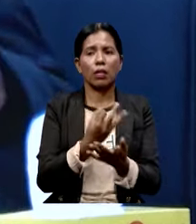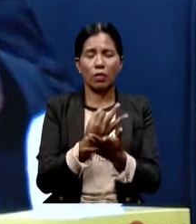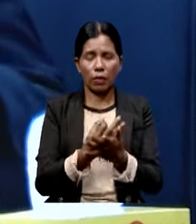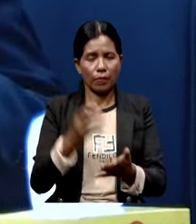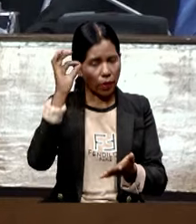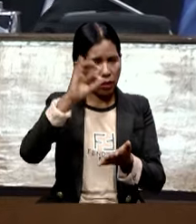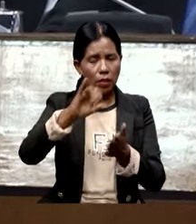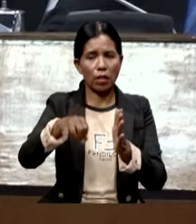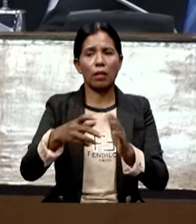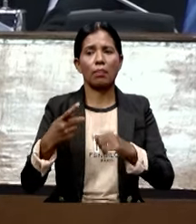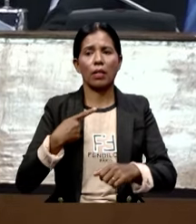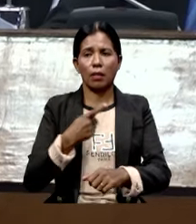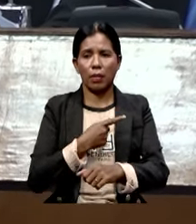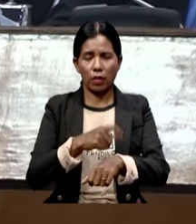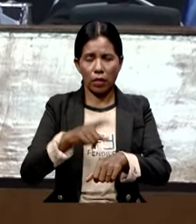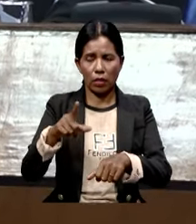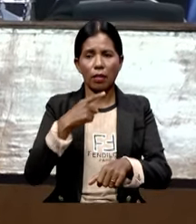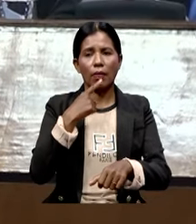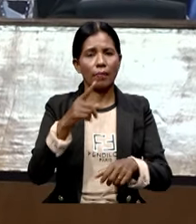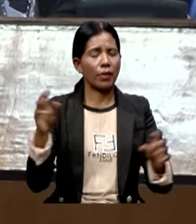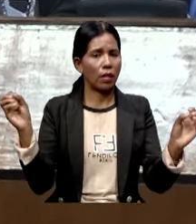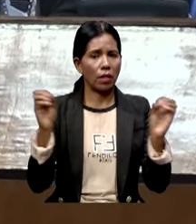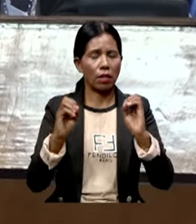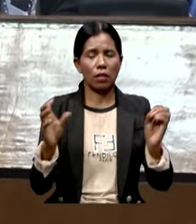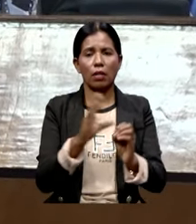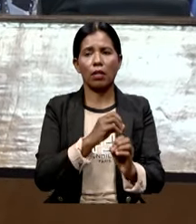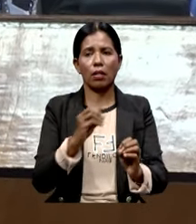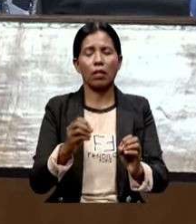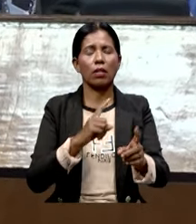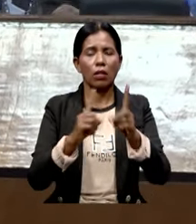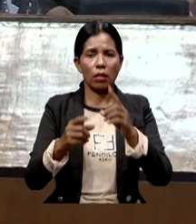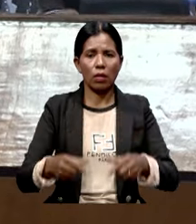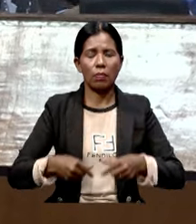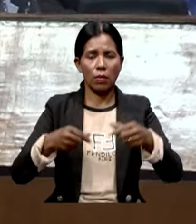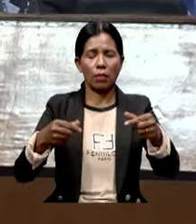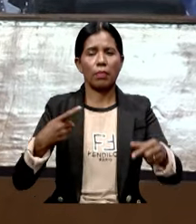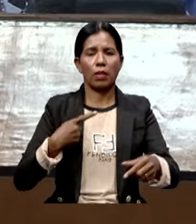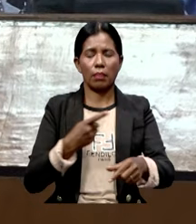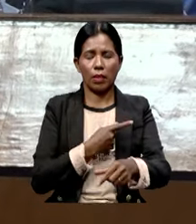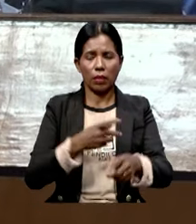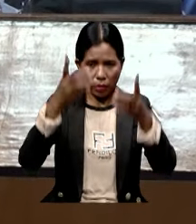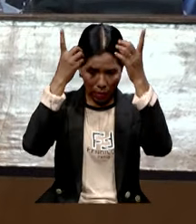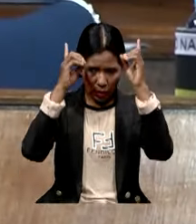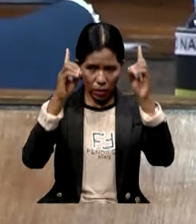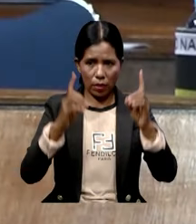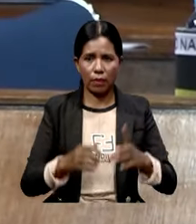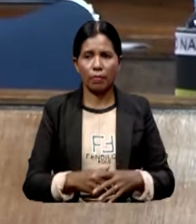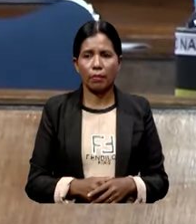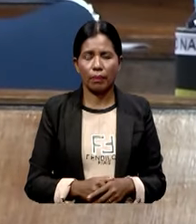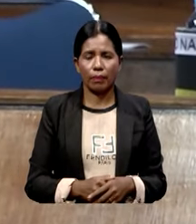Secretário-Geral do Parlamento Nacional, Edgar Siqueira Martins, leia objeção no entrega para a plenária a todo estudo. Número um, senhora